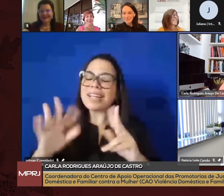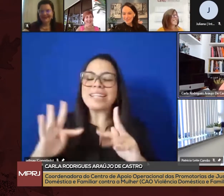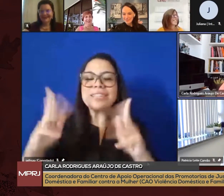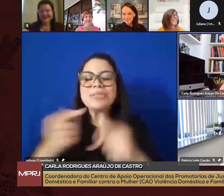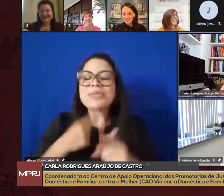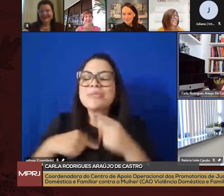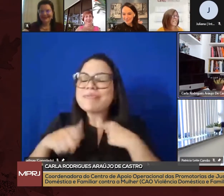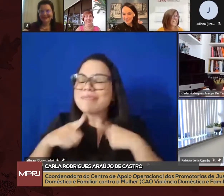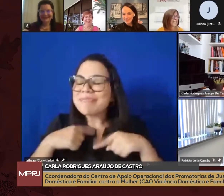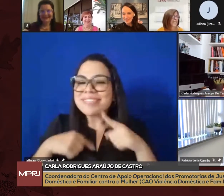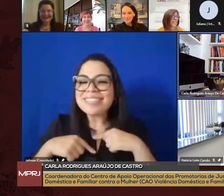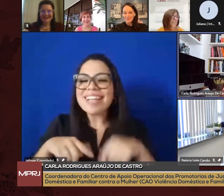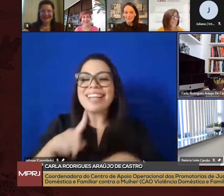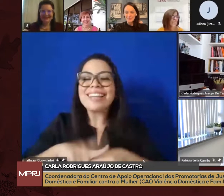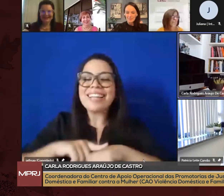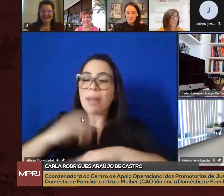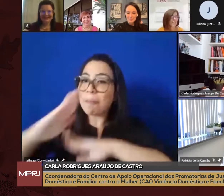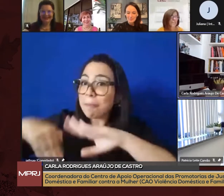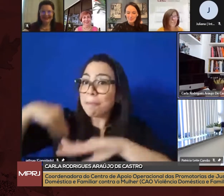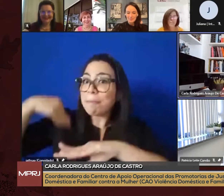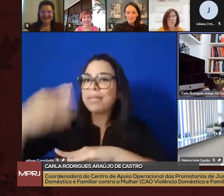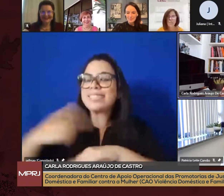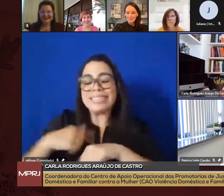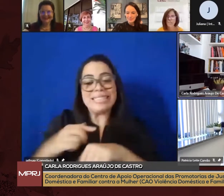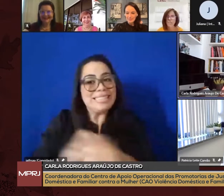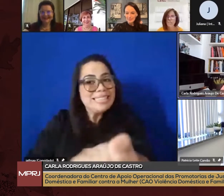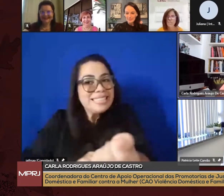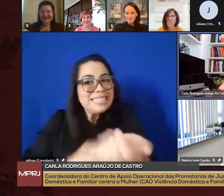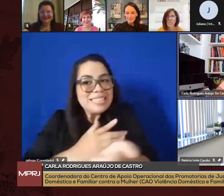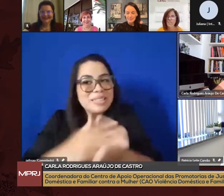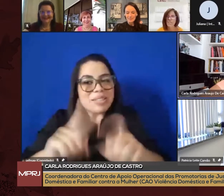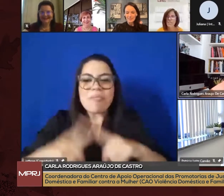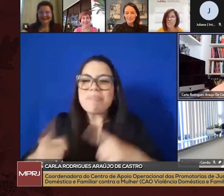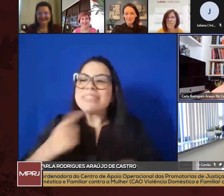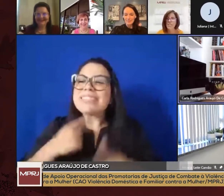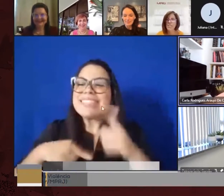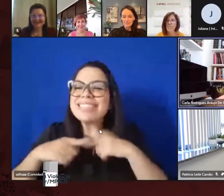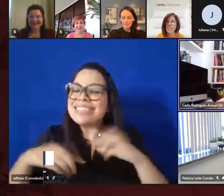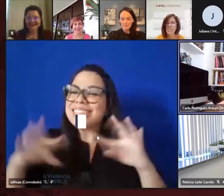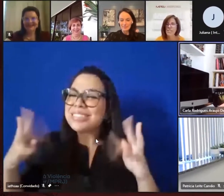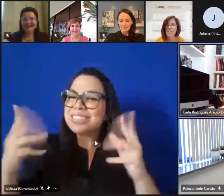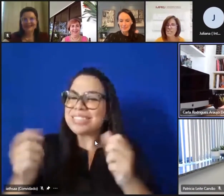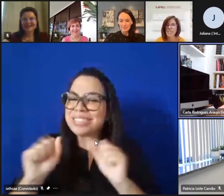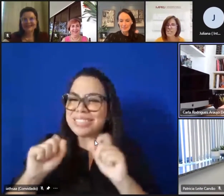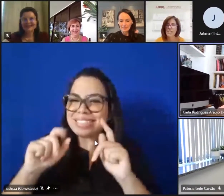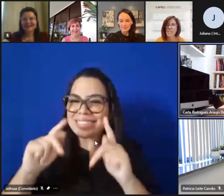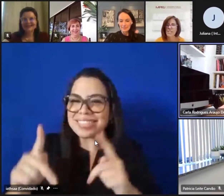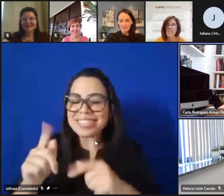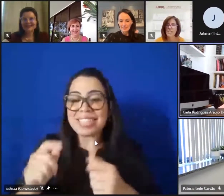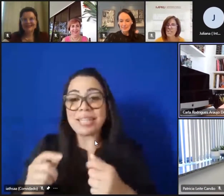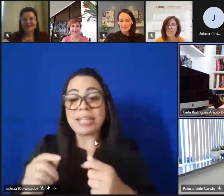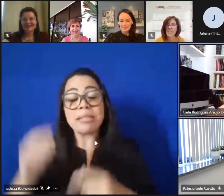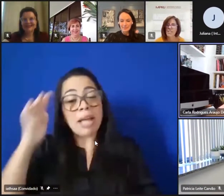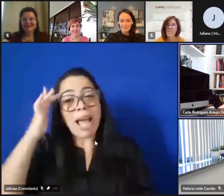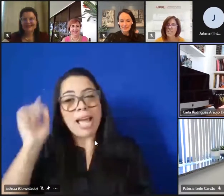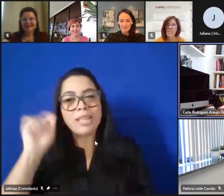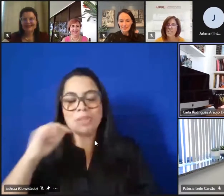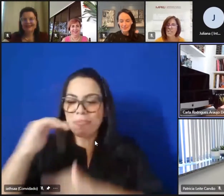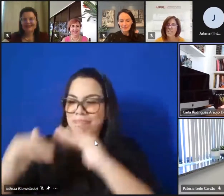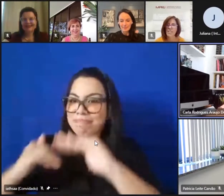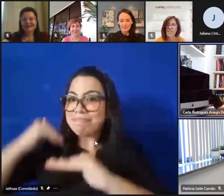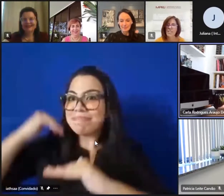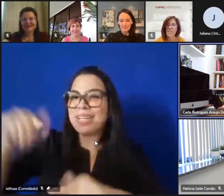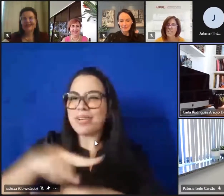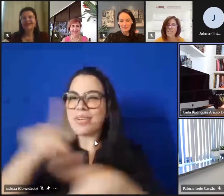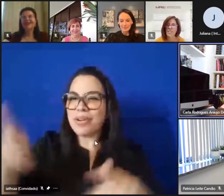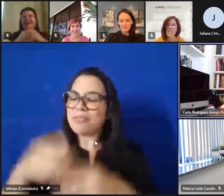e mais um pouco. Estava nervosa no início, mas foi tudo que eu esperava. E eu acho que as expectativas foram superadas. Vocês são maravilhosas. Todas